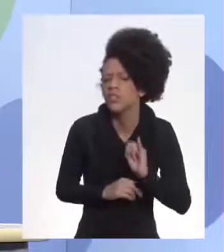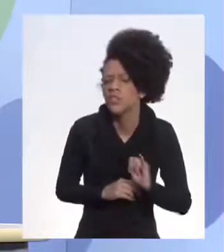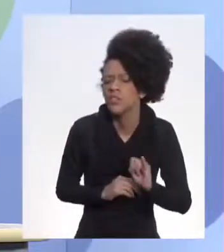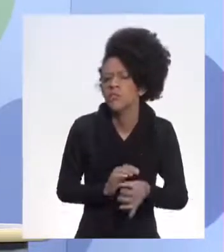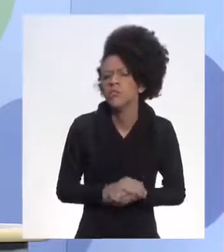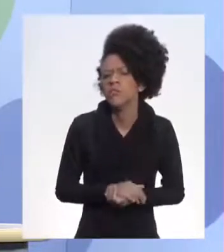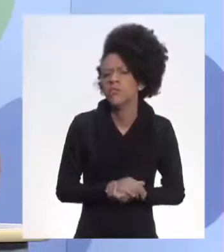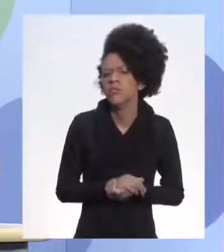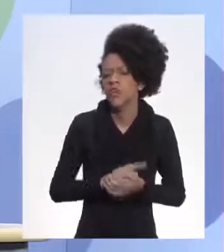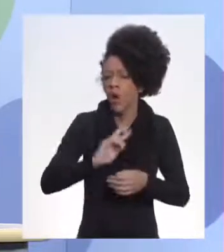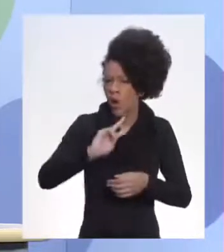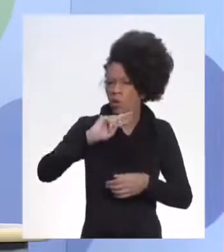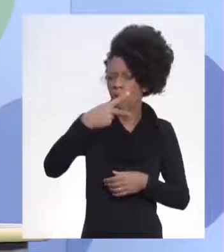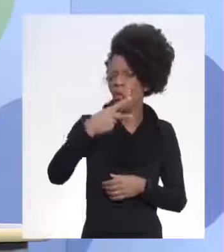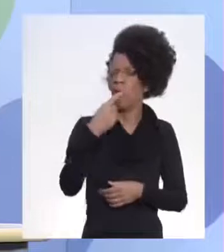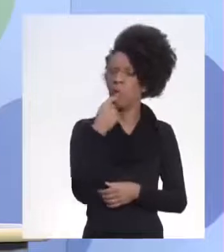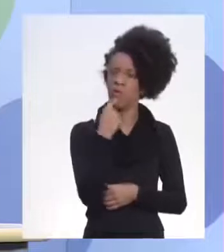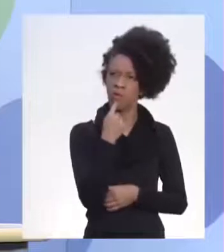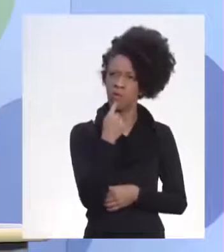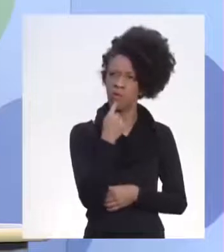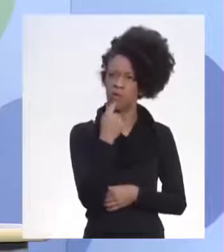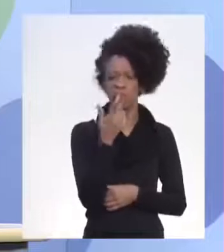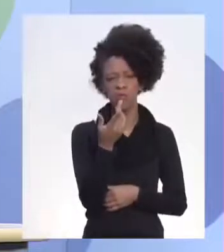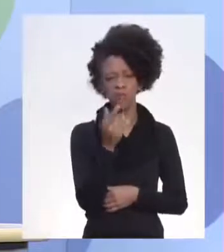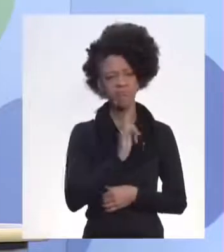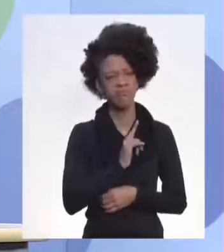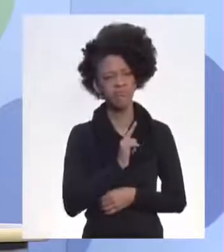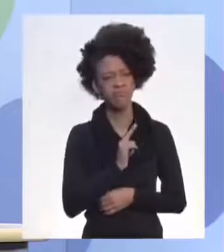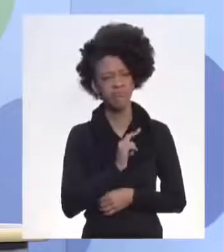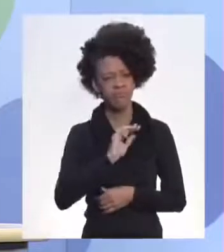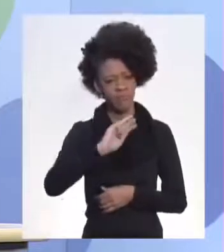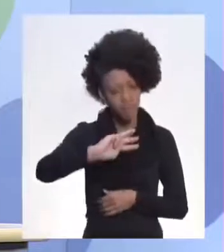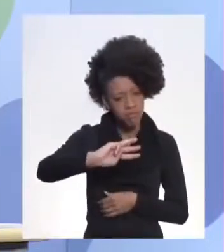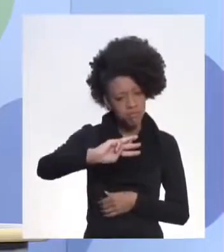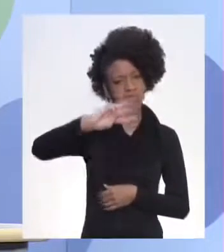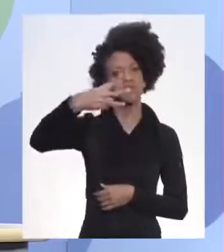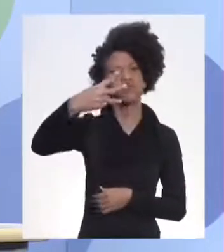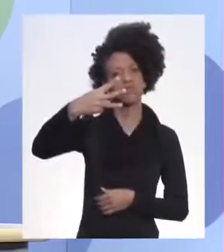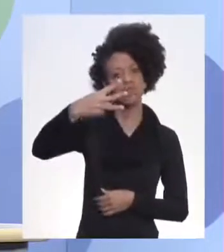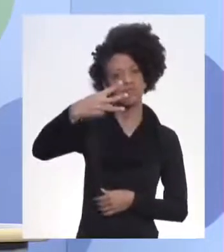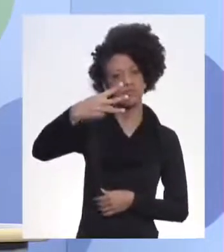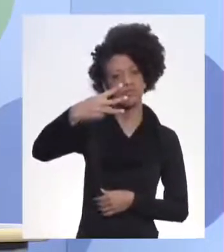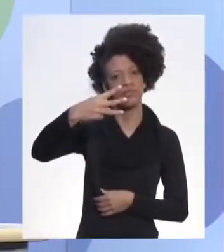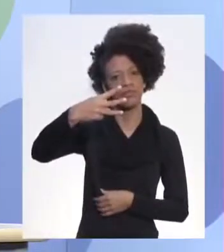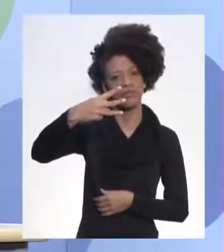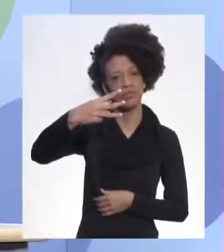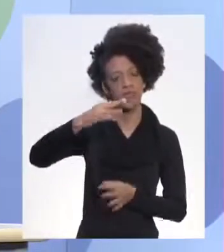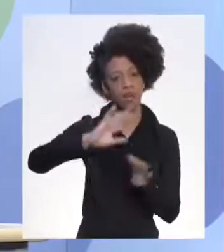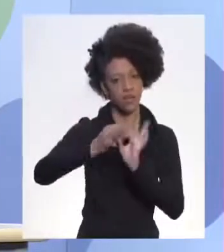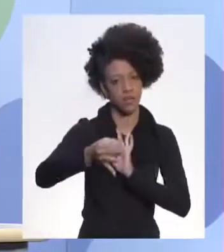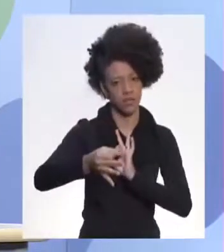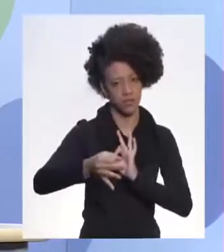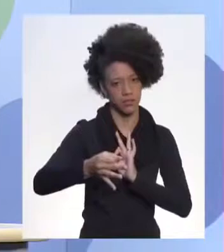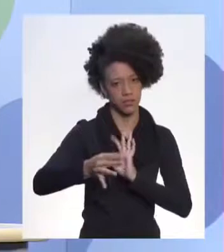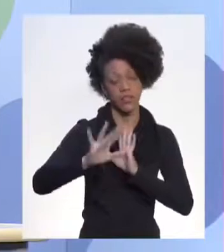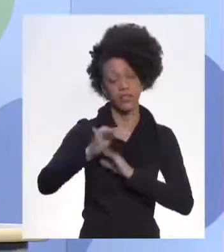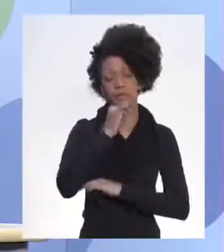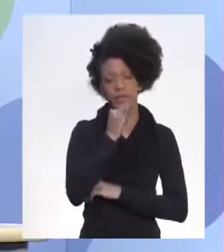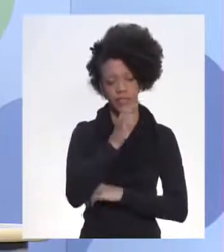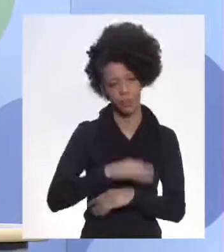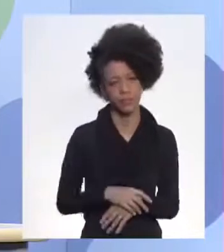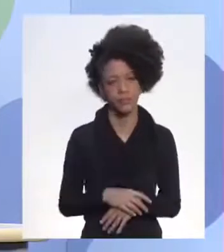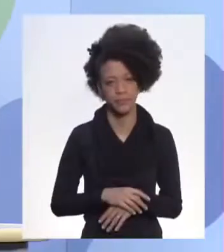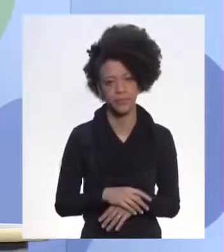de duplicar, né, de dobrar, eu tivesse triplicado a distância. Então, ao invés de eu